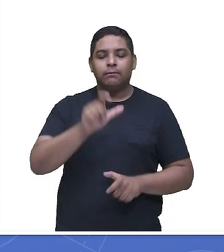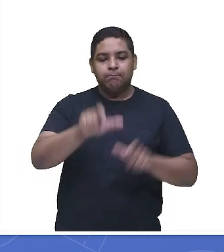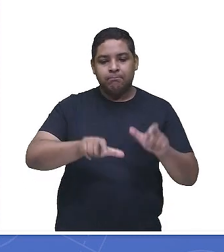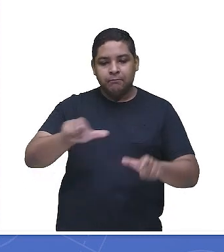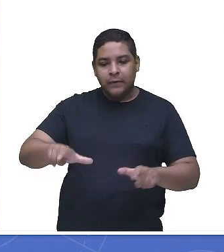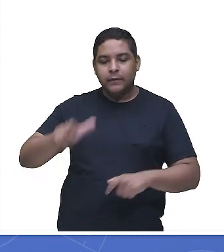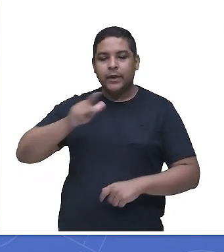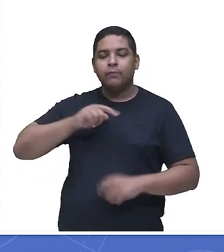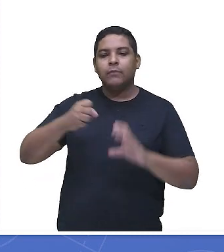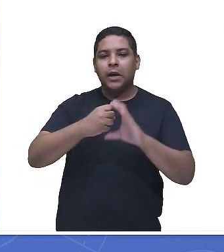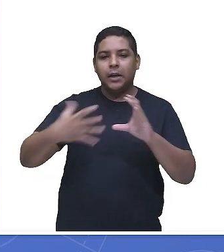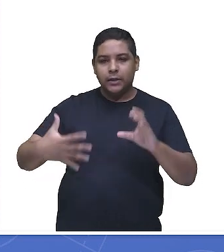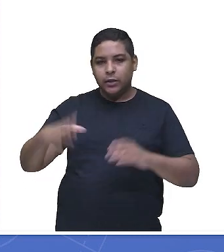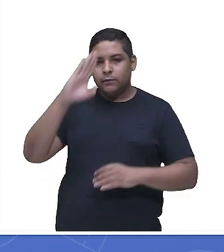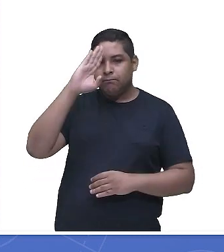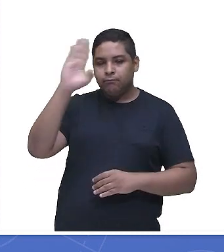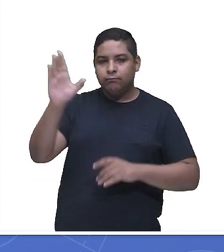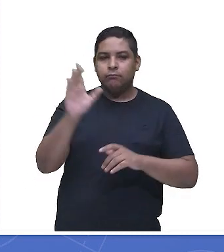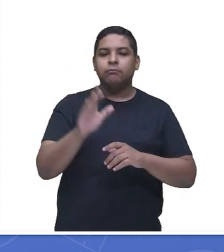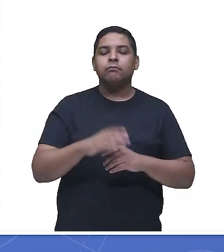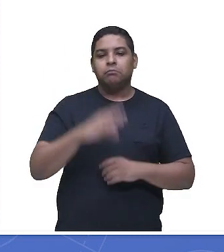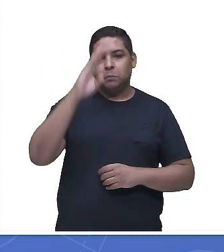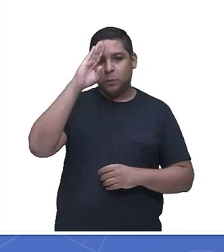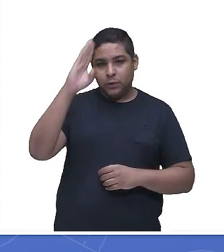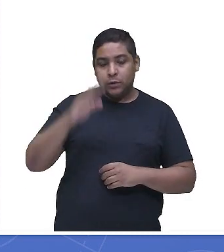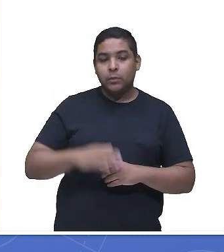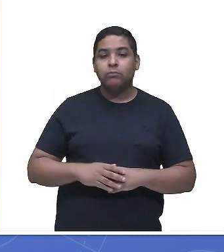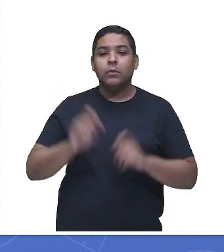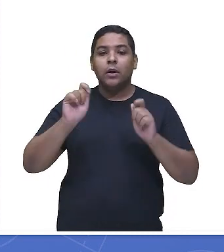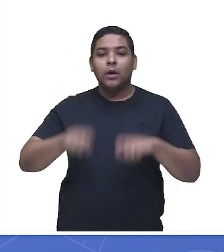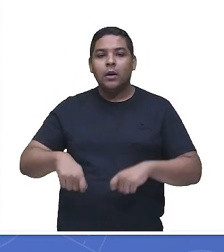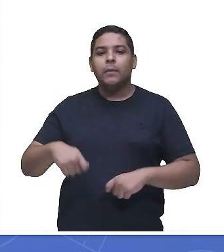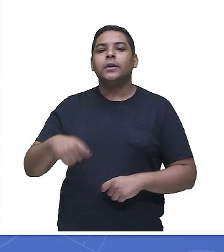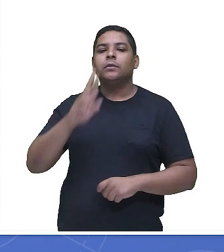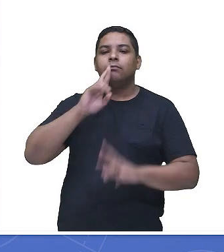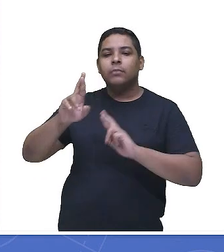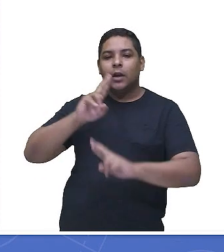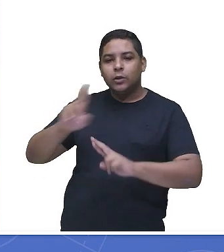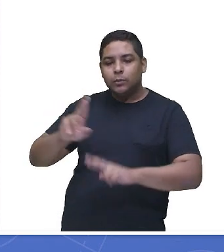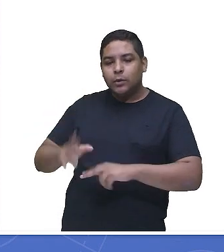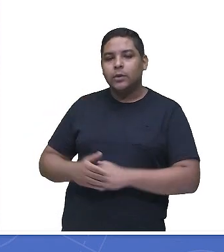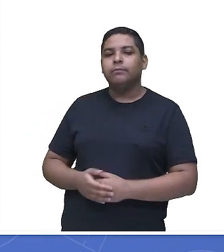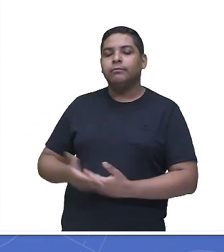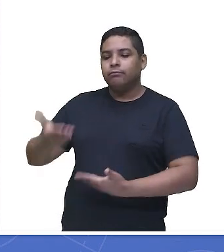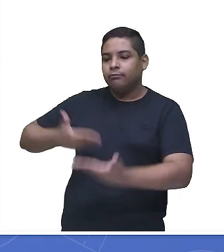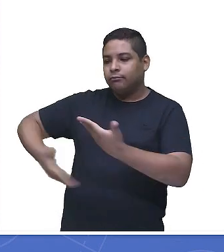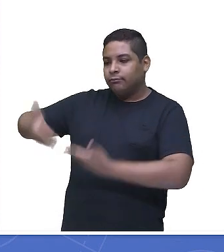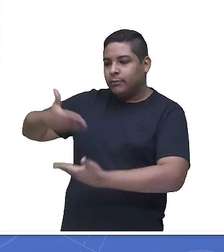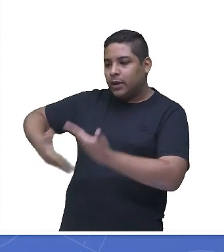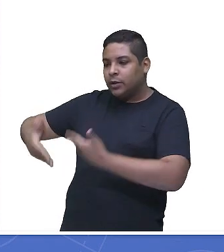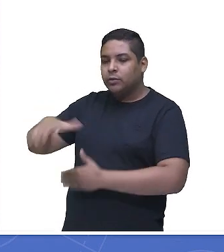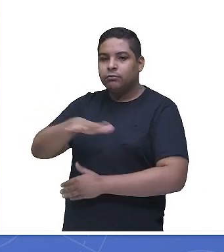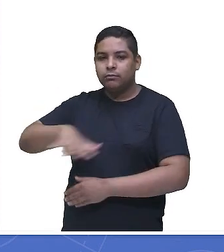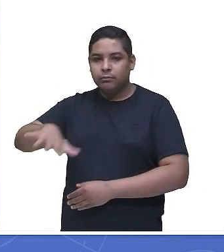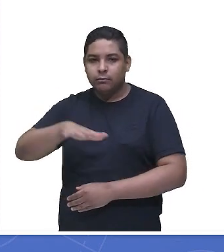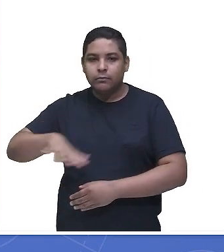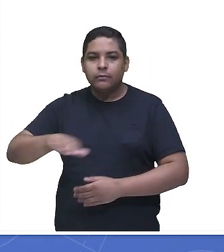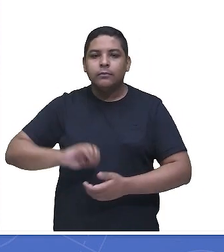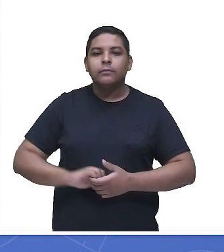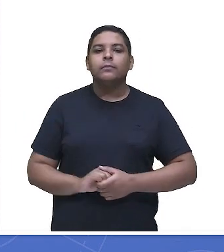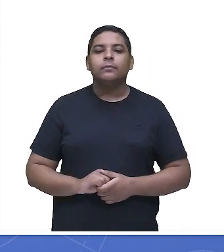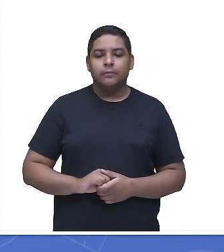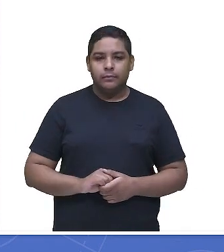permitem essa diferenciação. Uma dessas características é a capacidade de responder a estímulos, não é? Poxa, falei que só aí eu